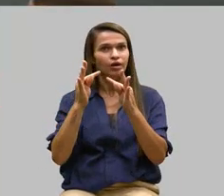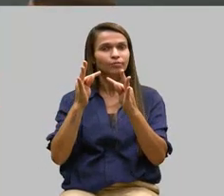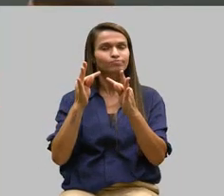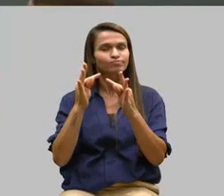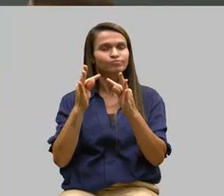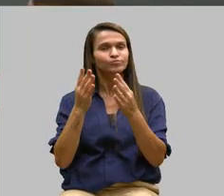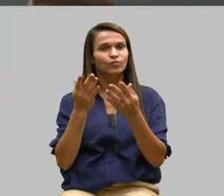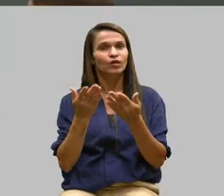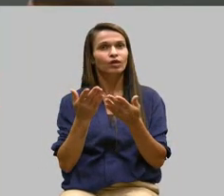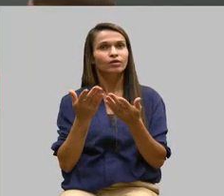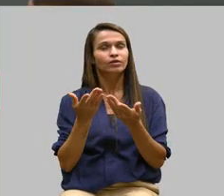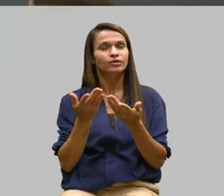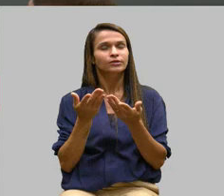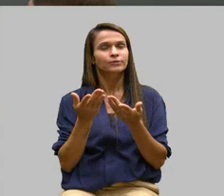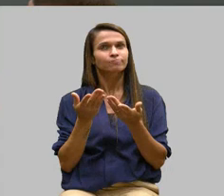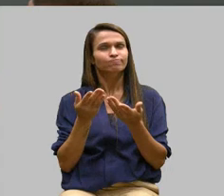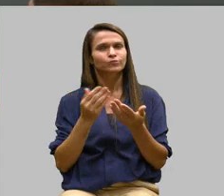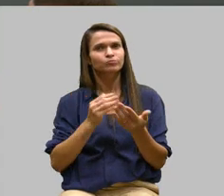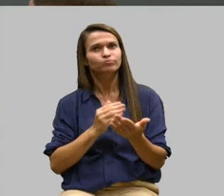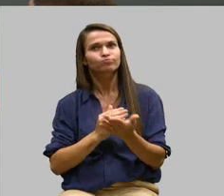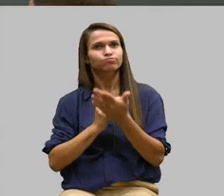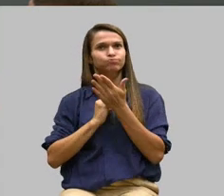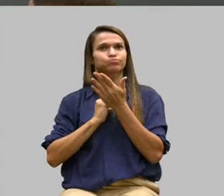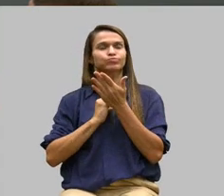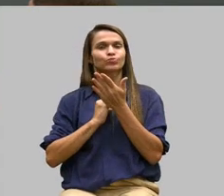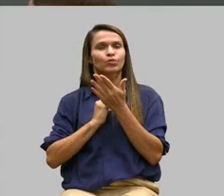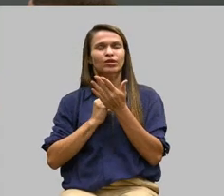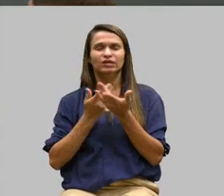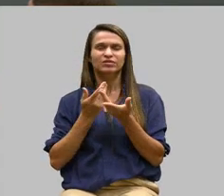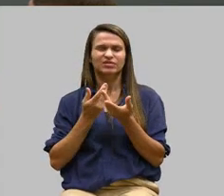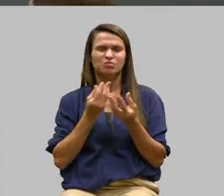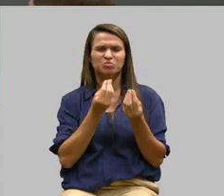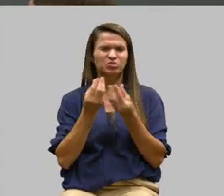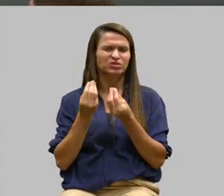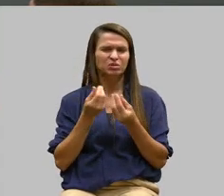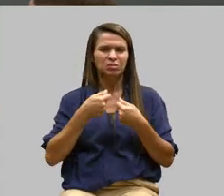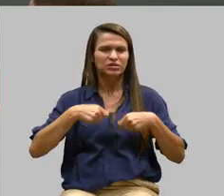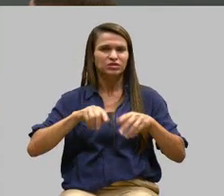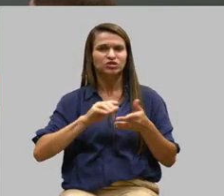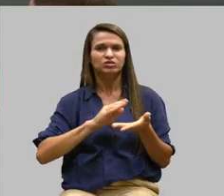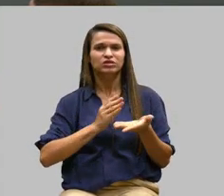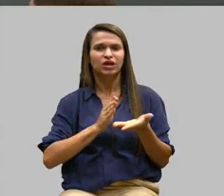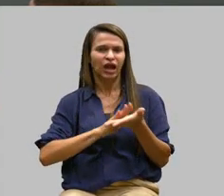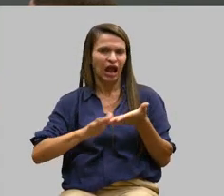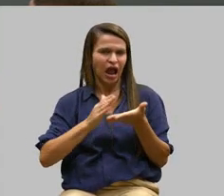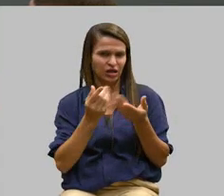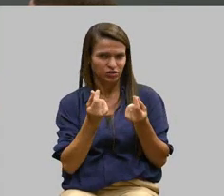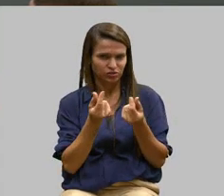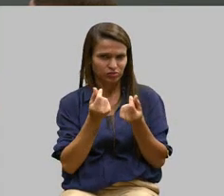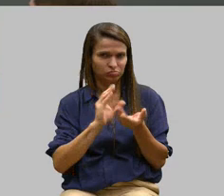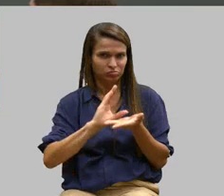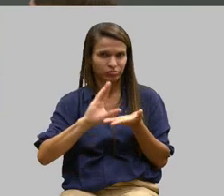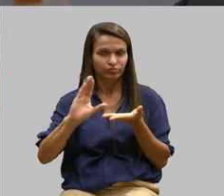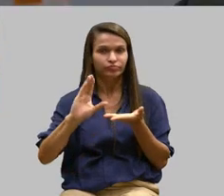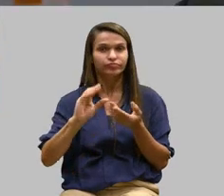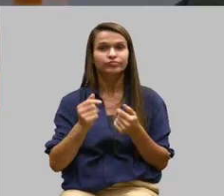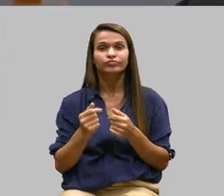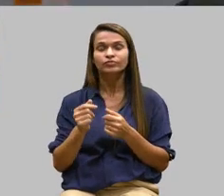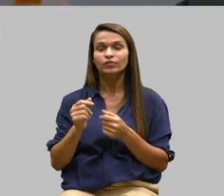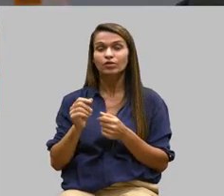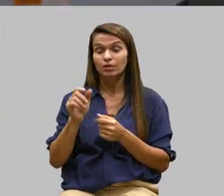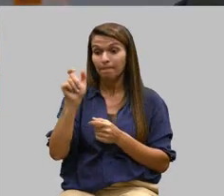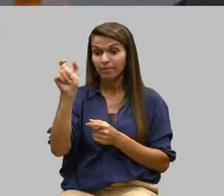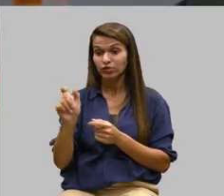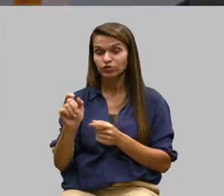favor e muitas não precisam de gastos né então assim pessoas com deficiência capacitadas nós temos isso não é